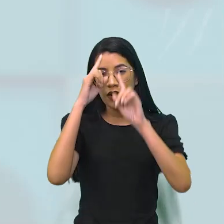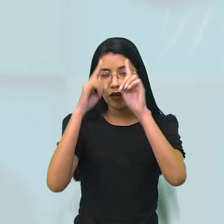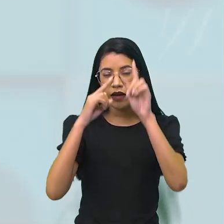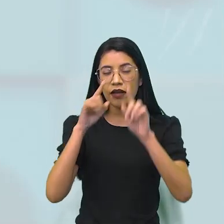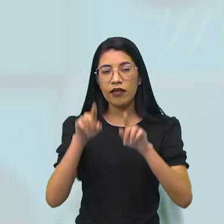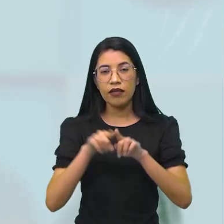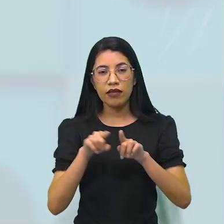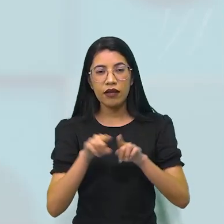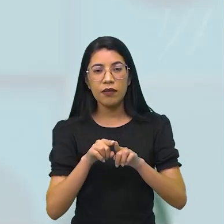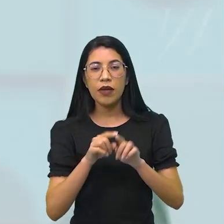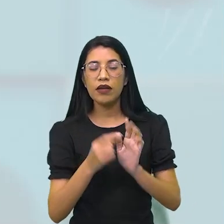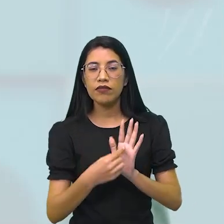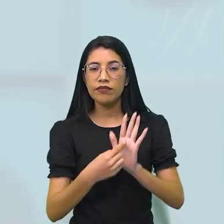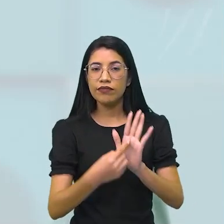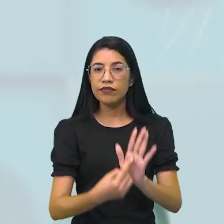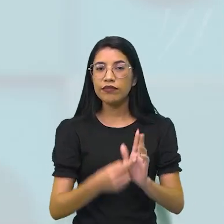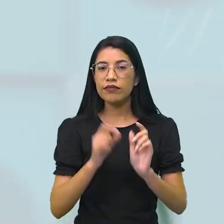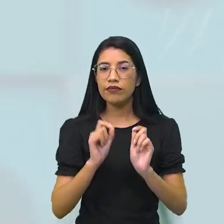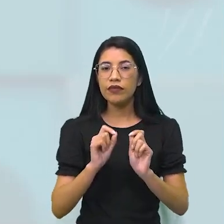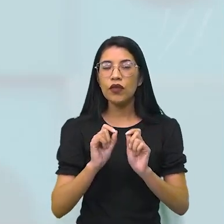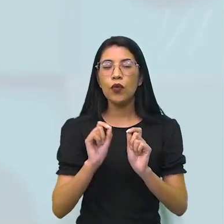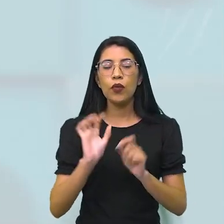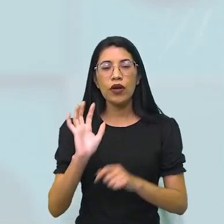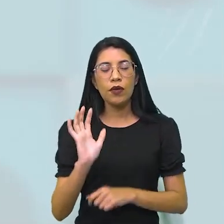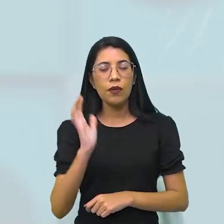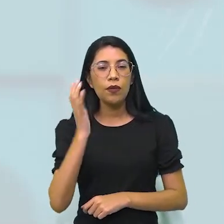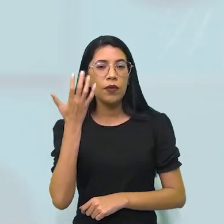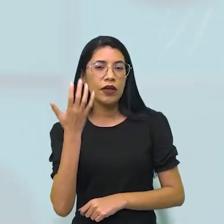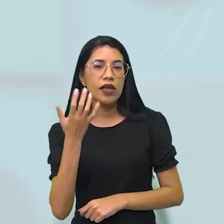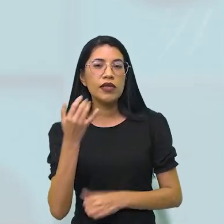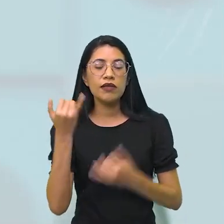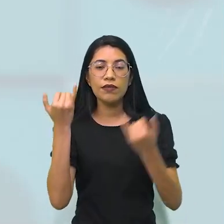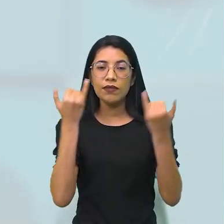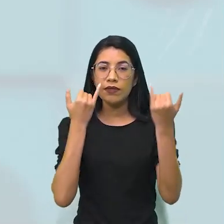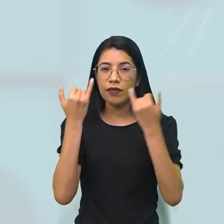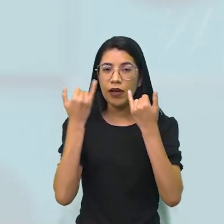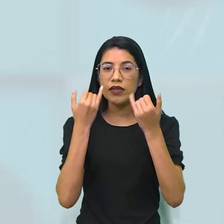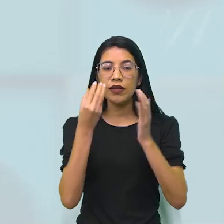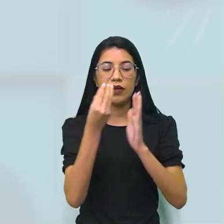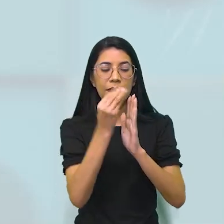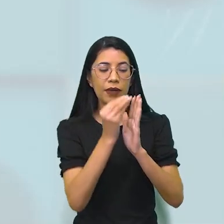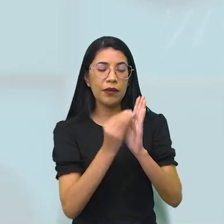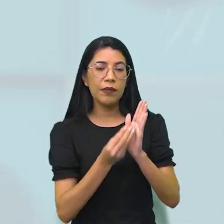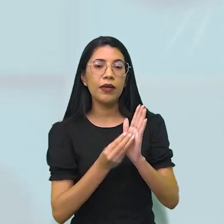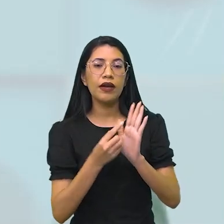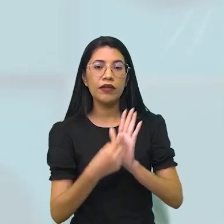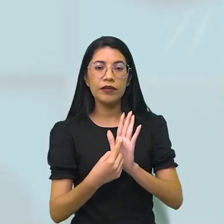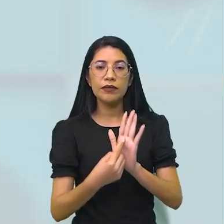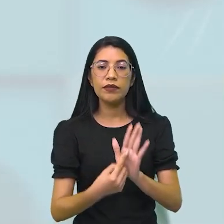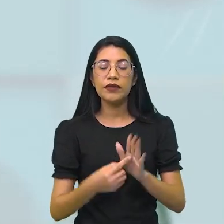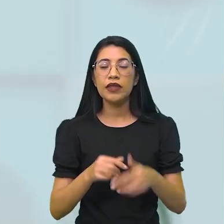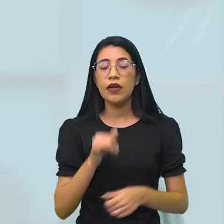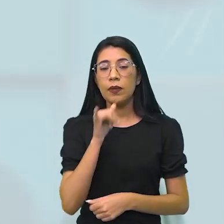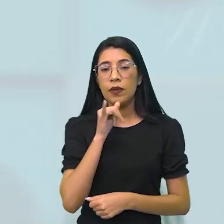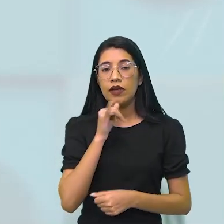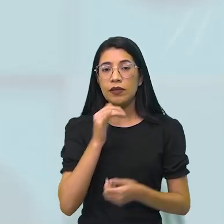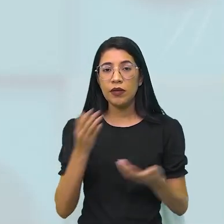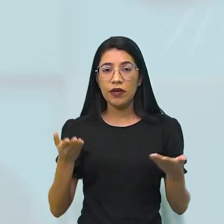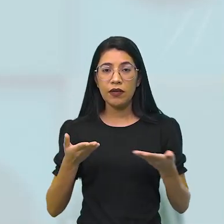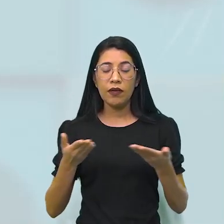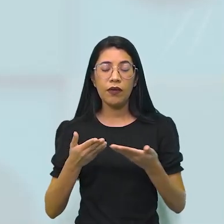vai expor, né, uma situação, uma informação. No caso aqui, a gente está falando sobre